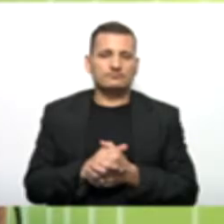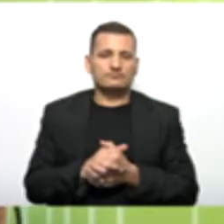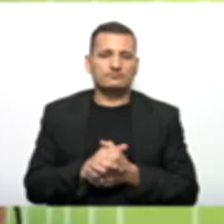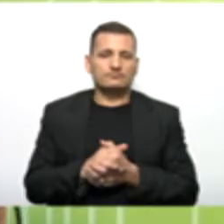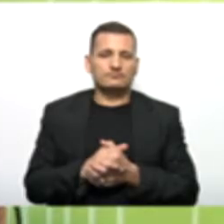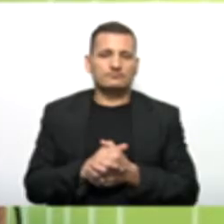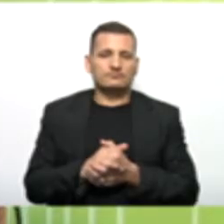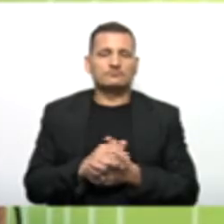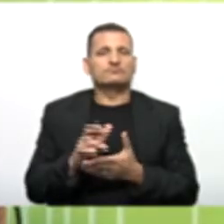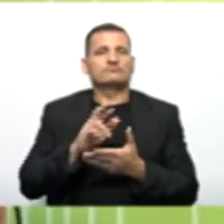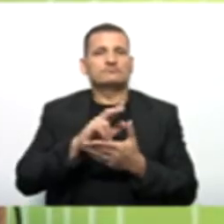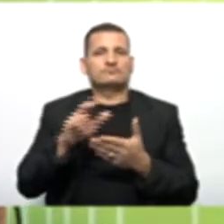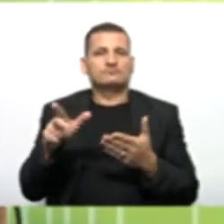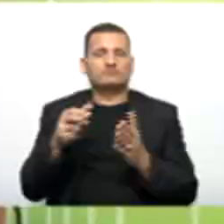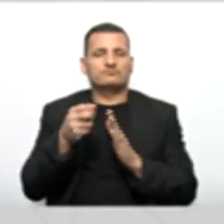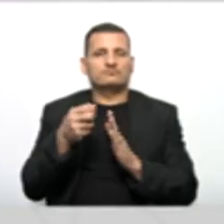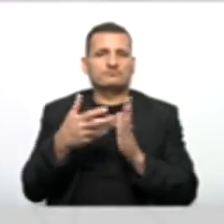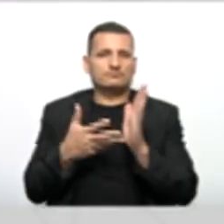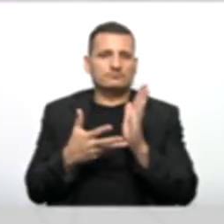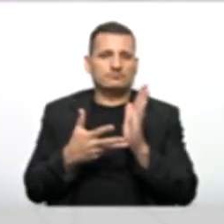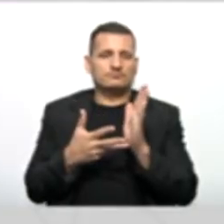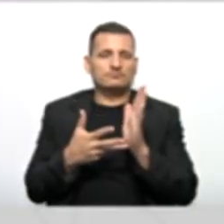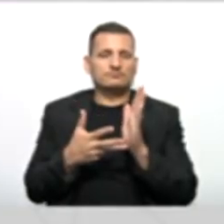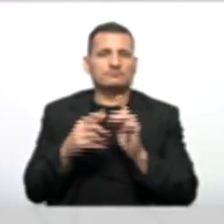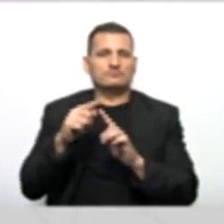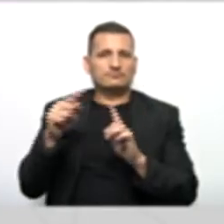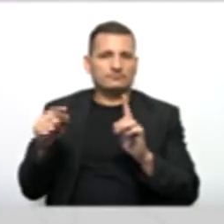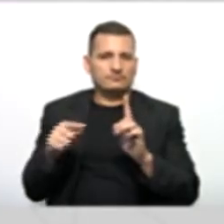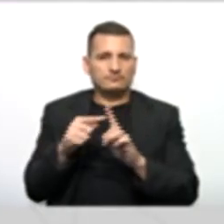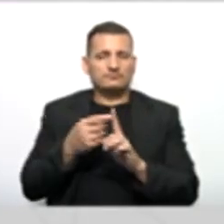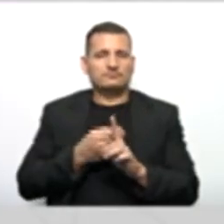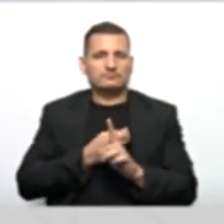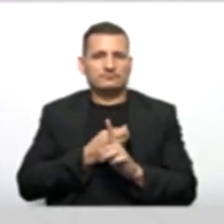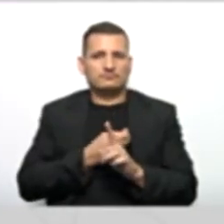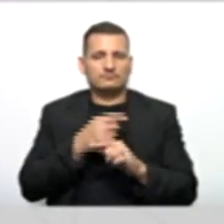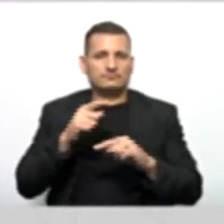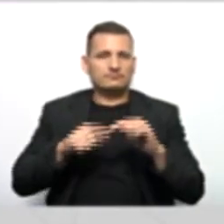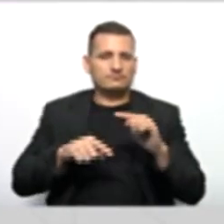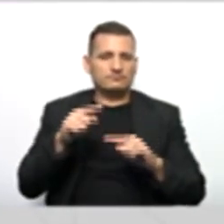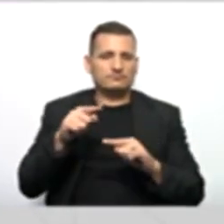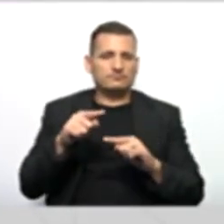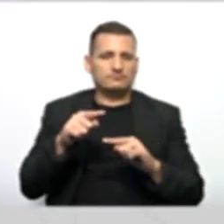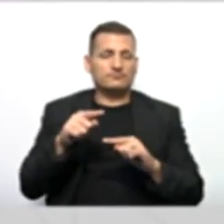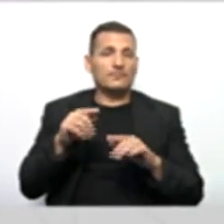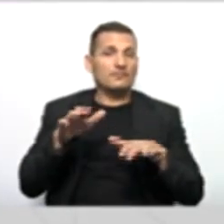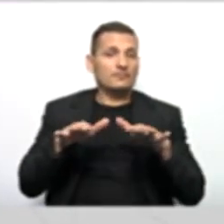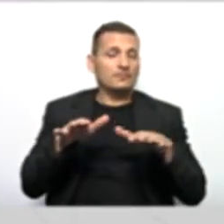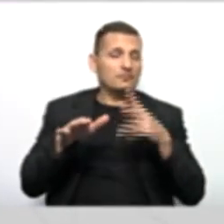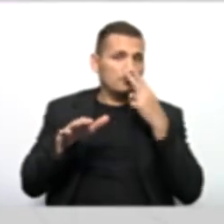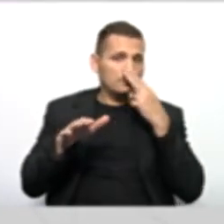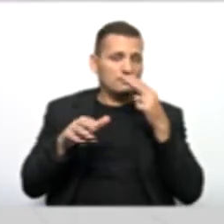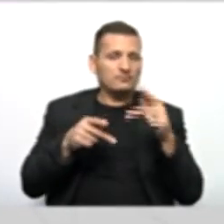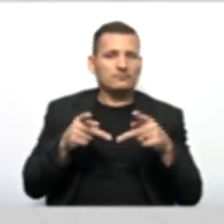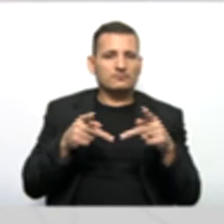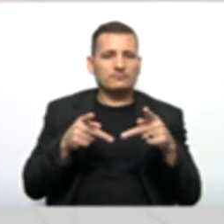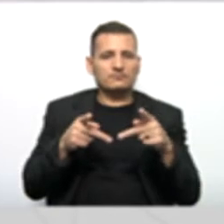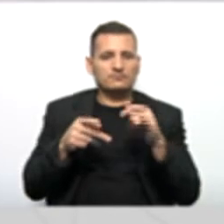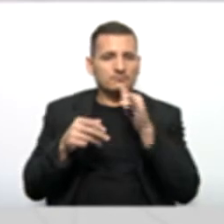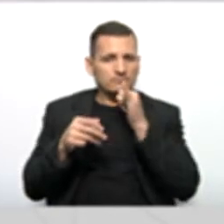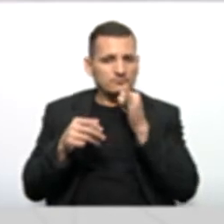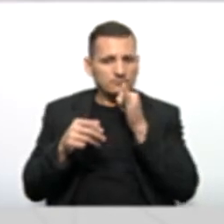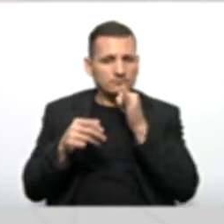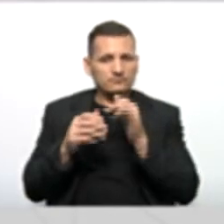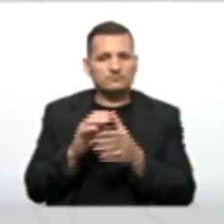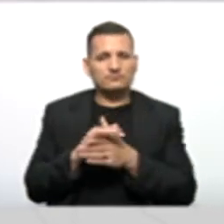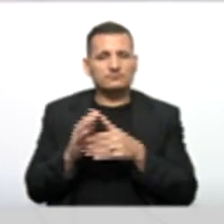Vários aspectos do ciclo de vida do produto prestam-se à execução como projetos. Por exemplo, a realização de